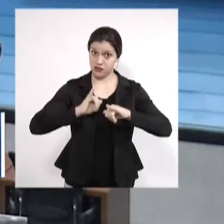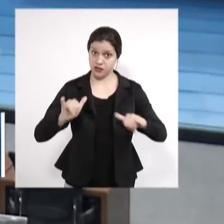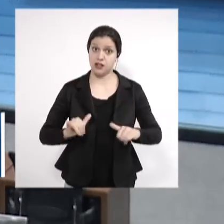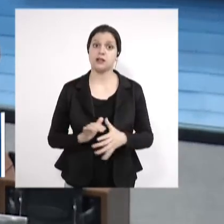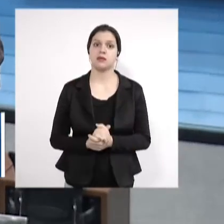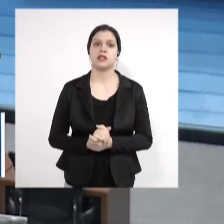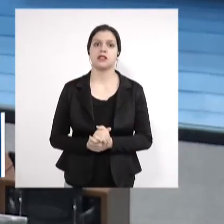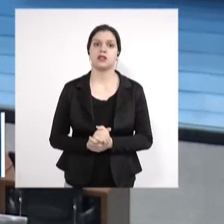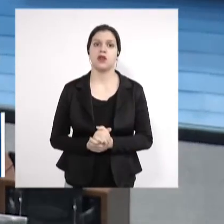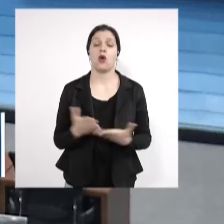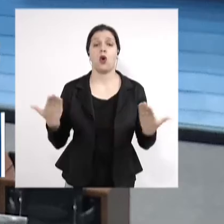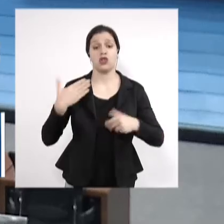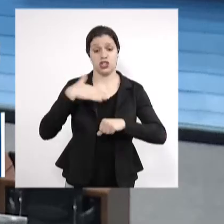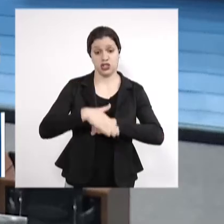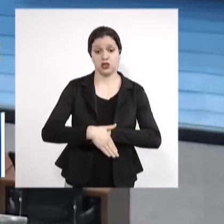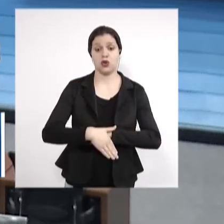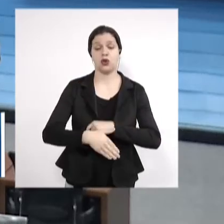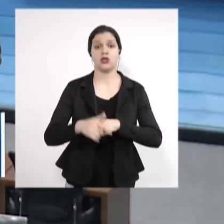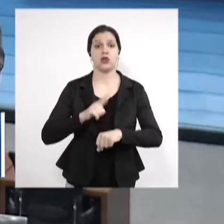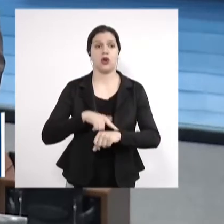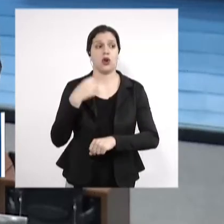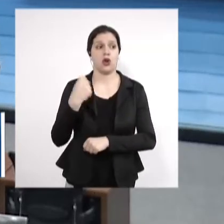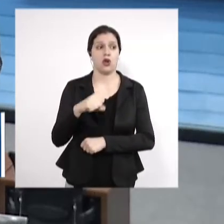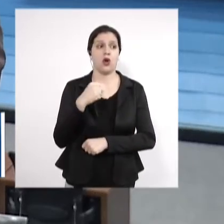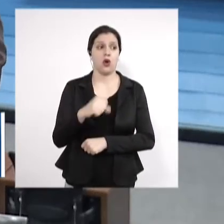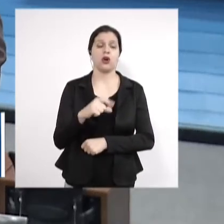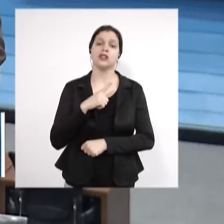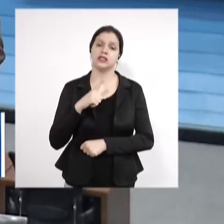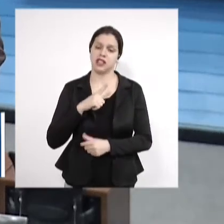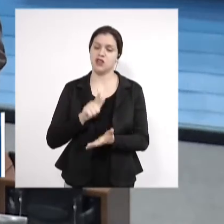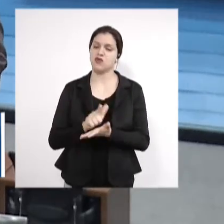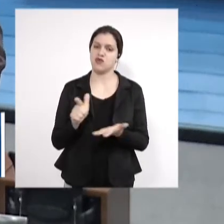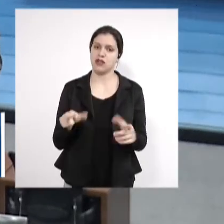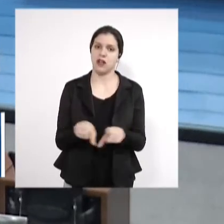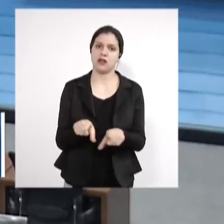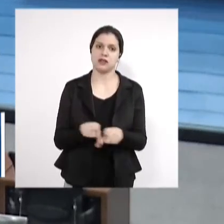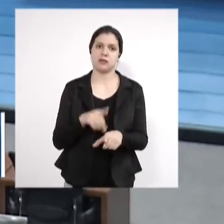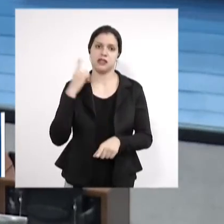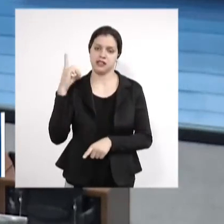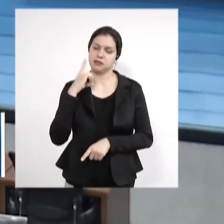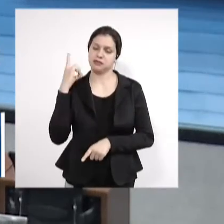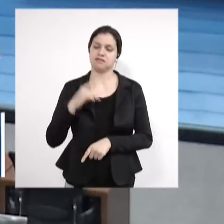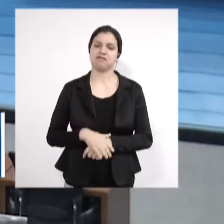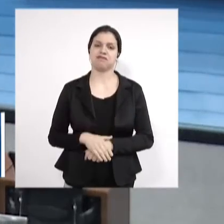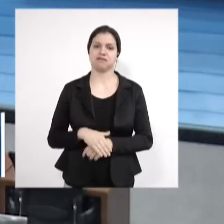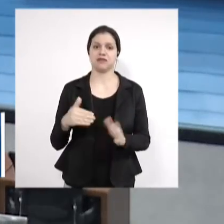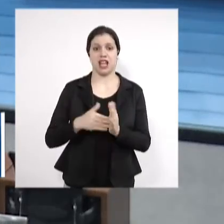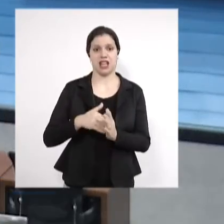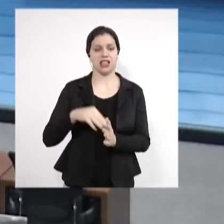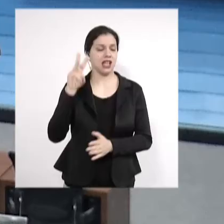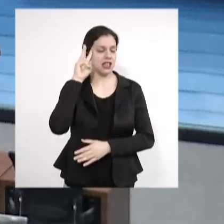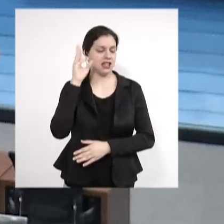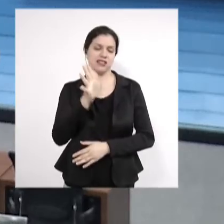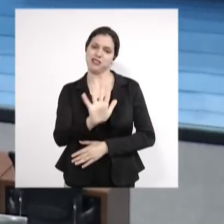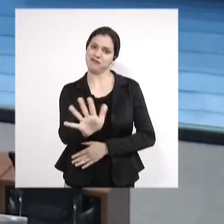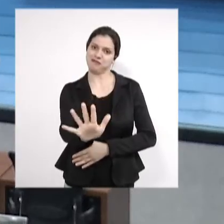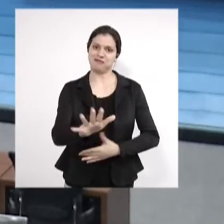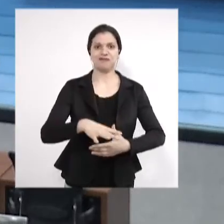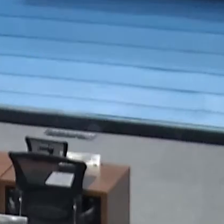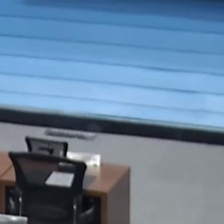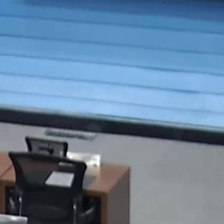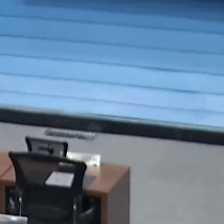Parlamento Estadual, hoje à noite, às 8 horas, durante o Jornal Parlamentar. Até a terça? Até terça, 8h30. Até mais.